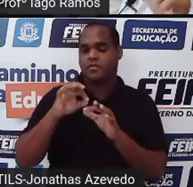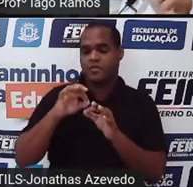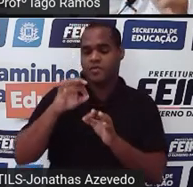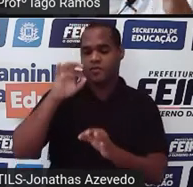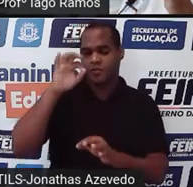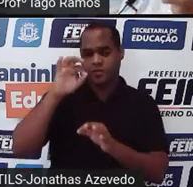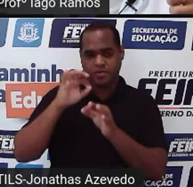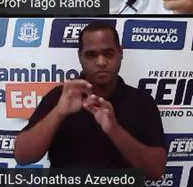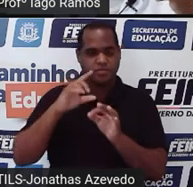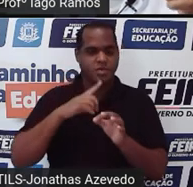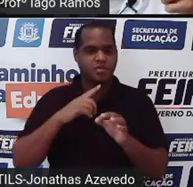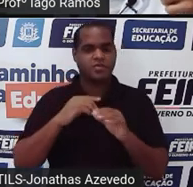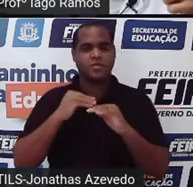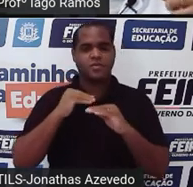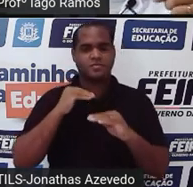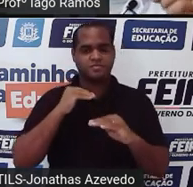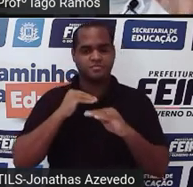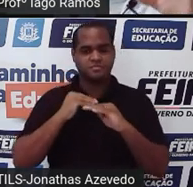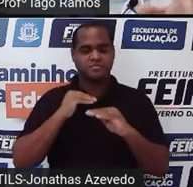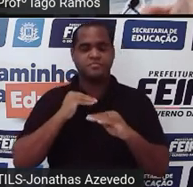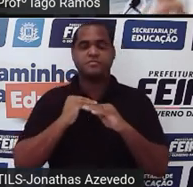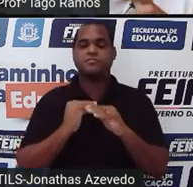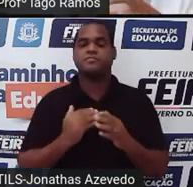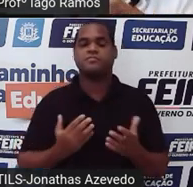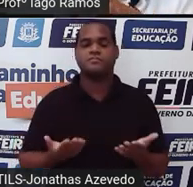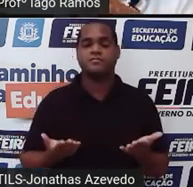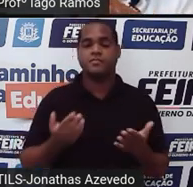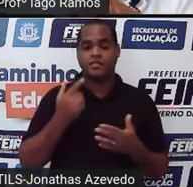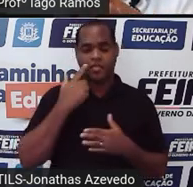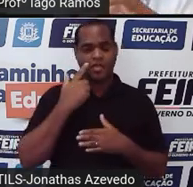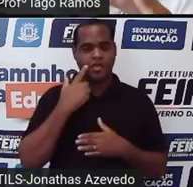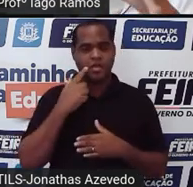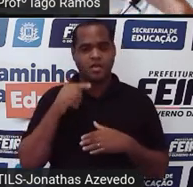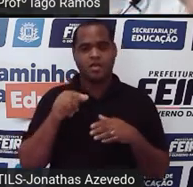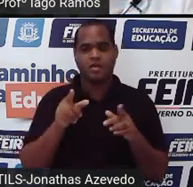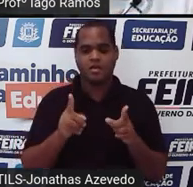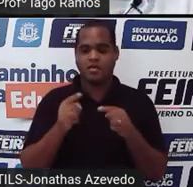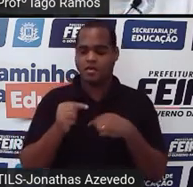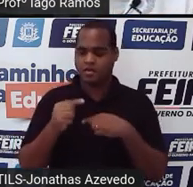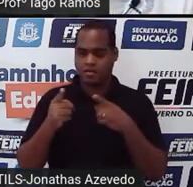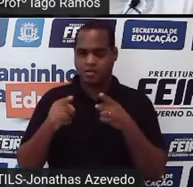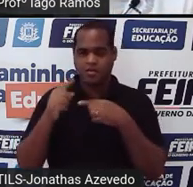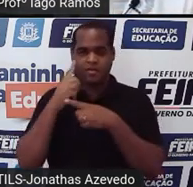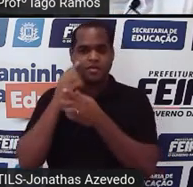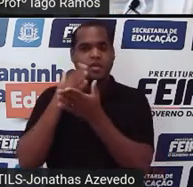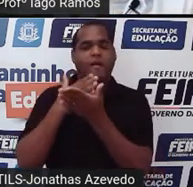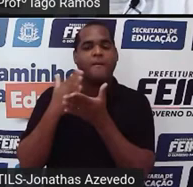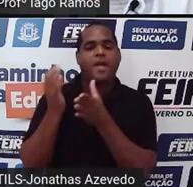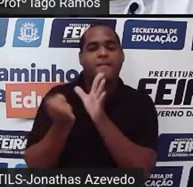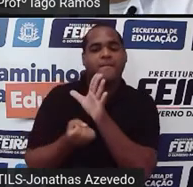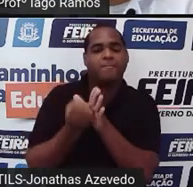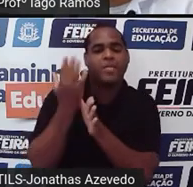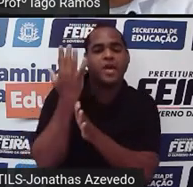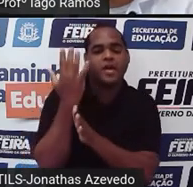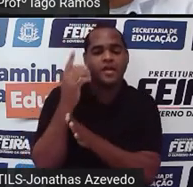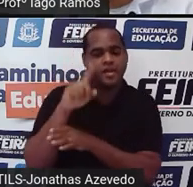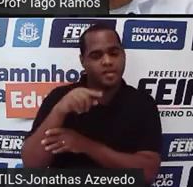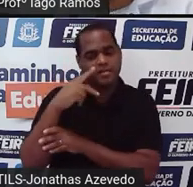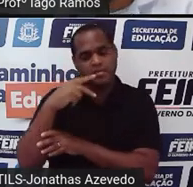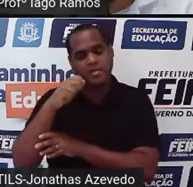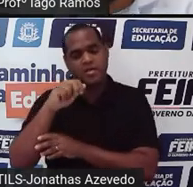um de altura e 1 de largura tá então quando eu empilhe os cubinhos que nasce esse paralelepípedo